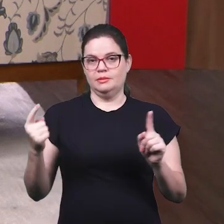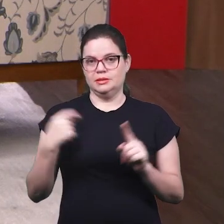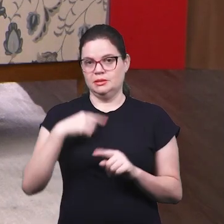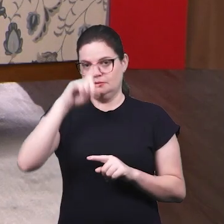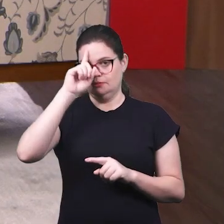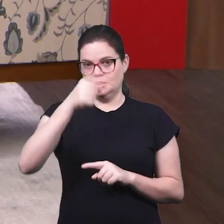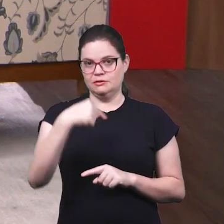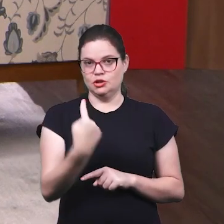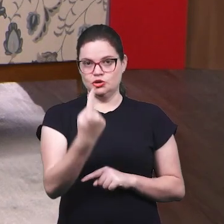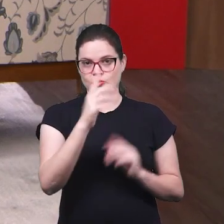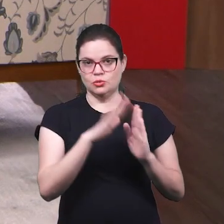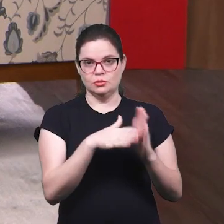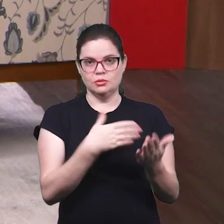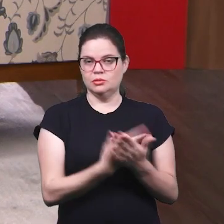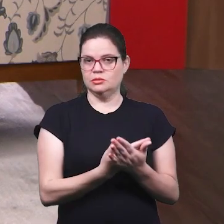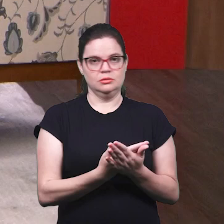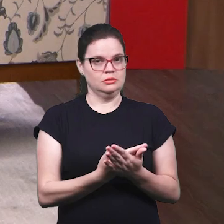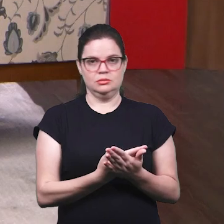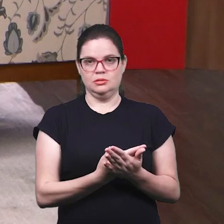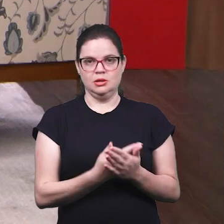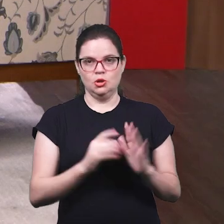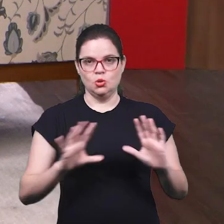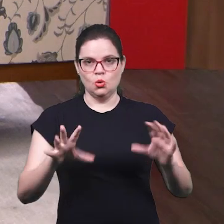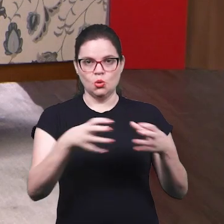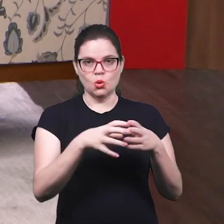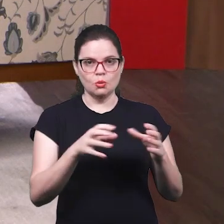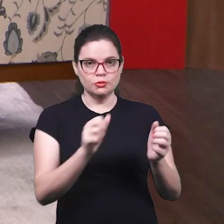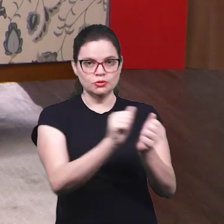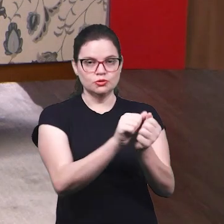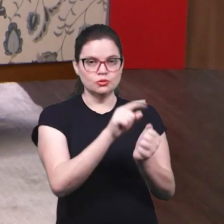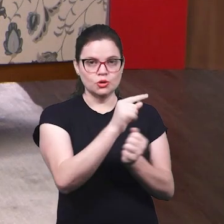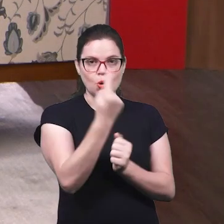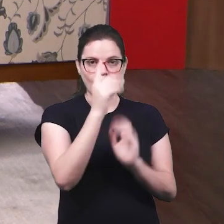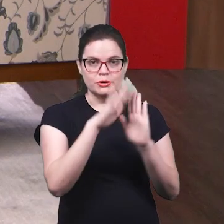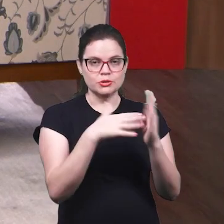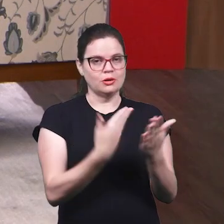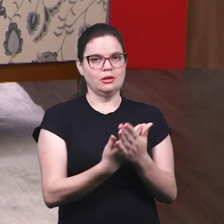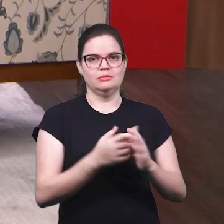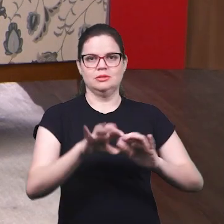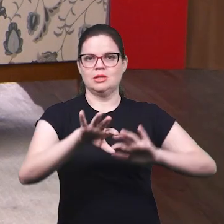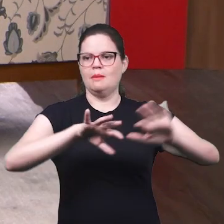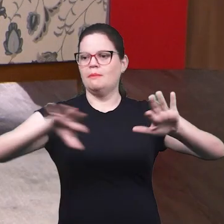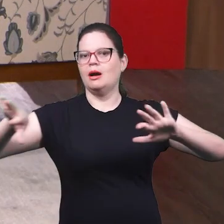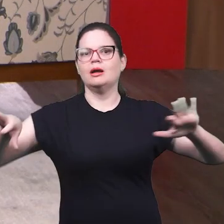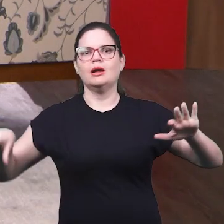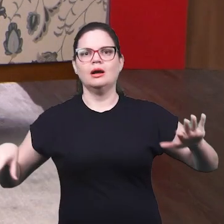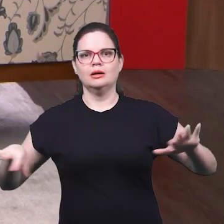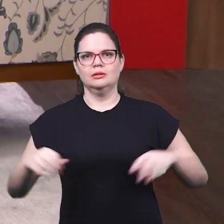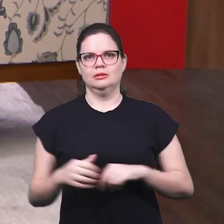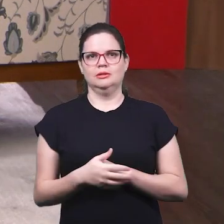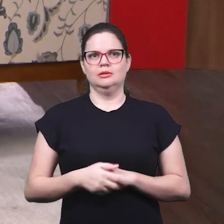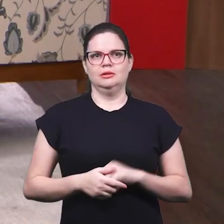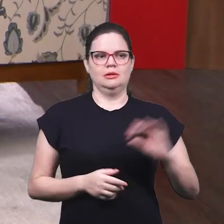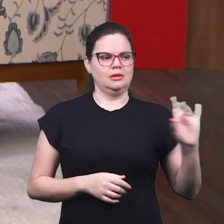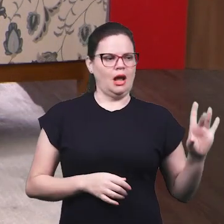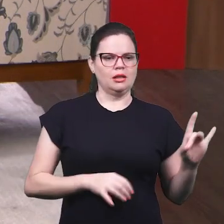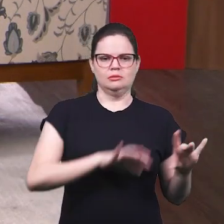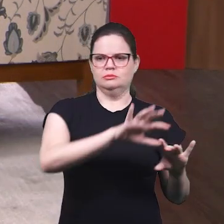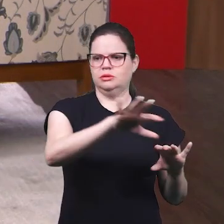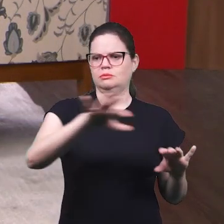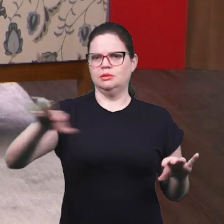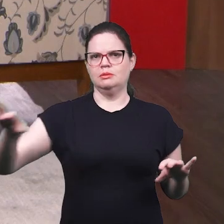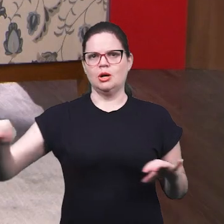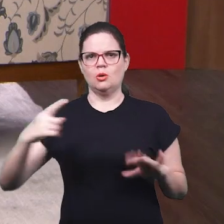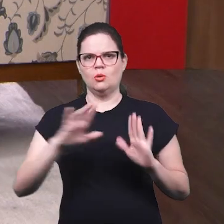só, não. Era separado para não haver o tratamento e deixar os outros. Cada um ficava